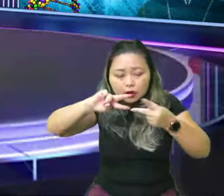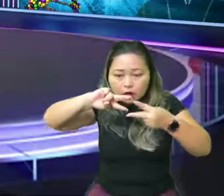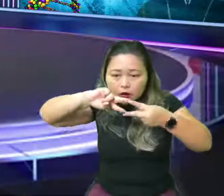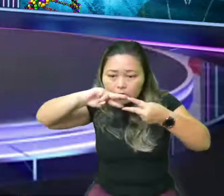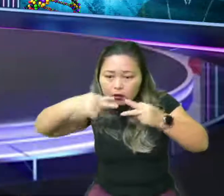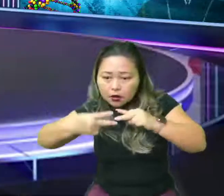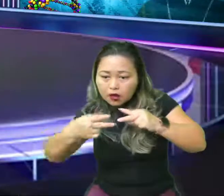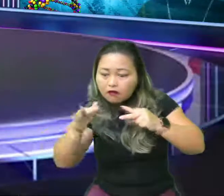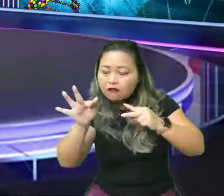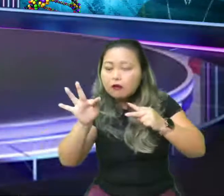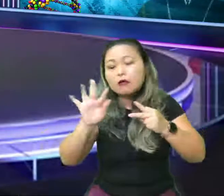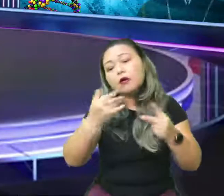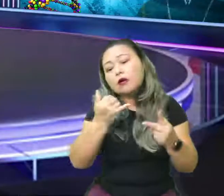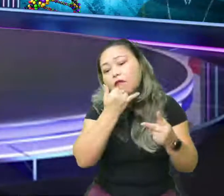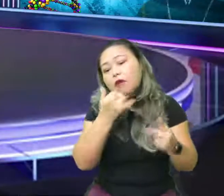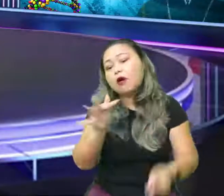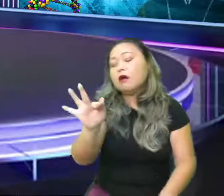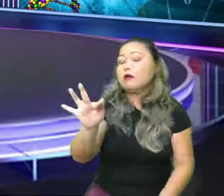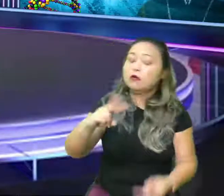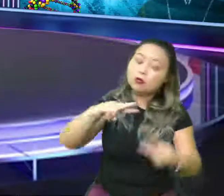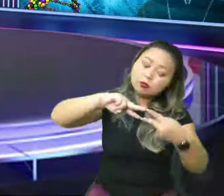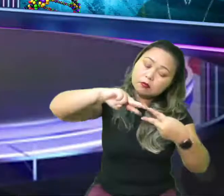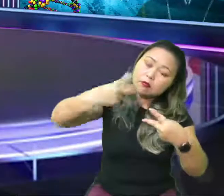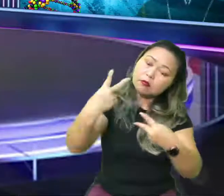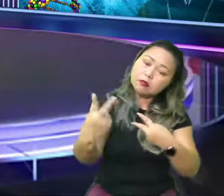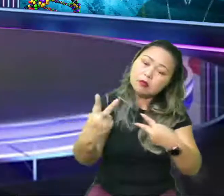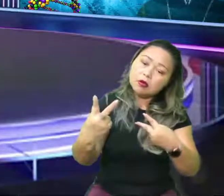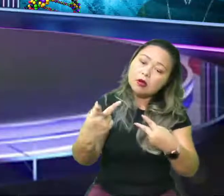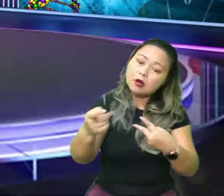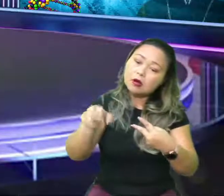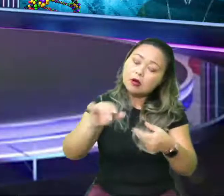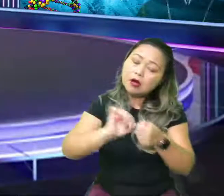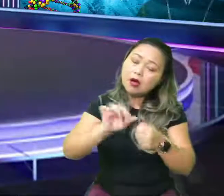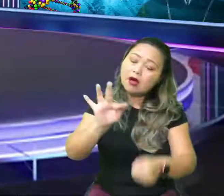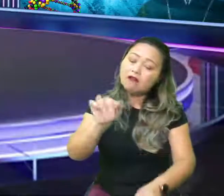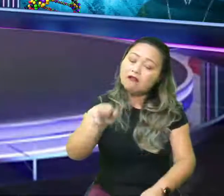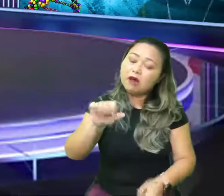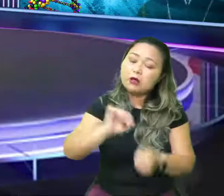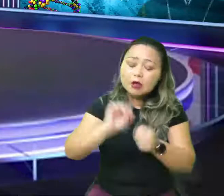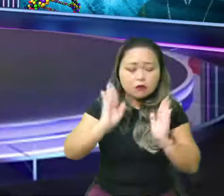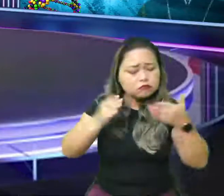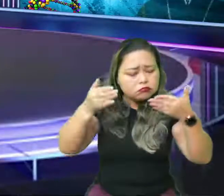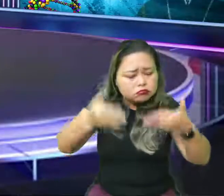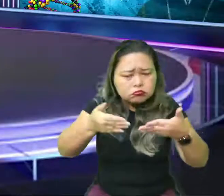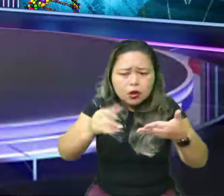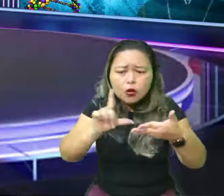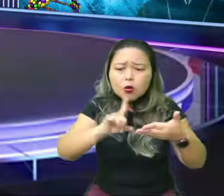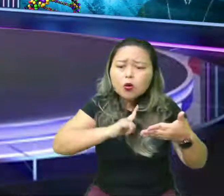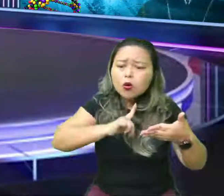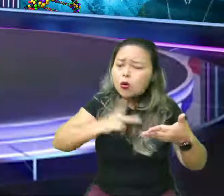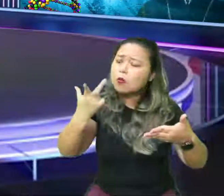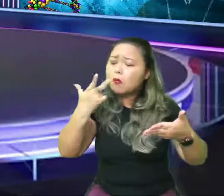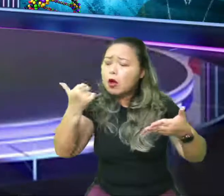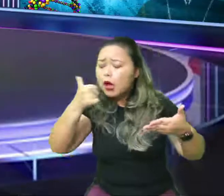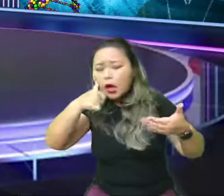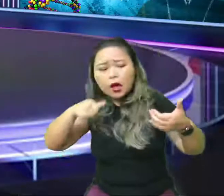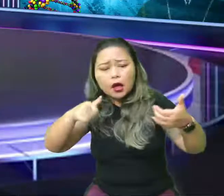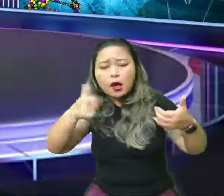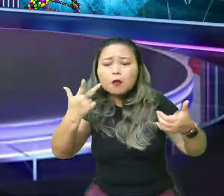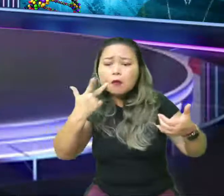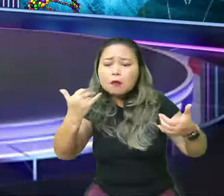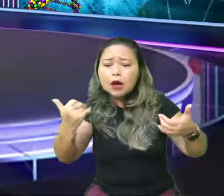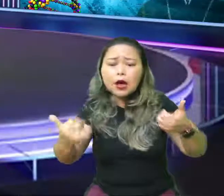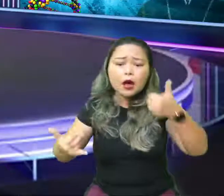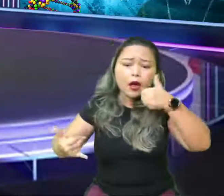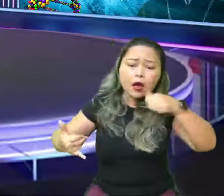de fatores, não alelos. Pares de fatores que eram determinantes quando você tinha um pai, uma mãe